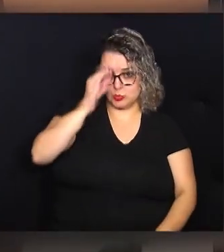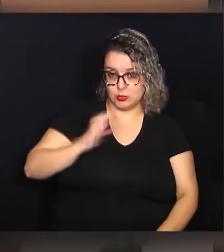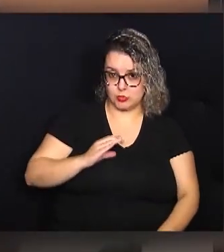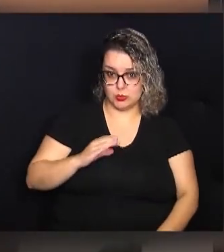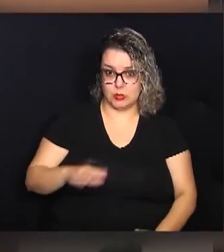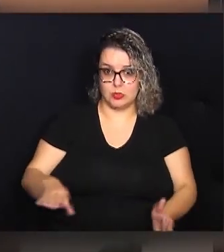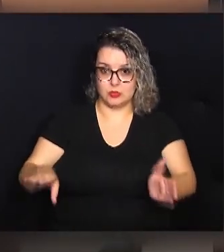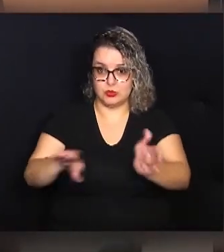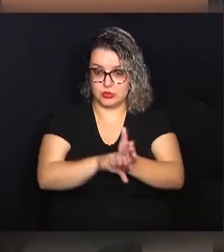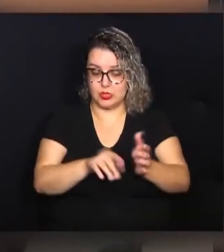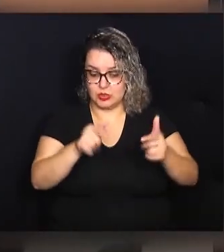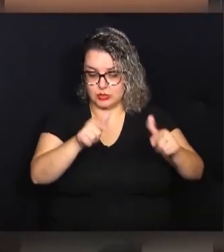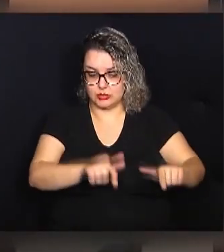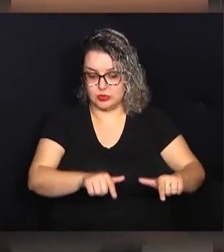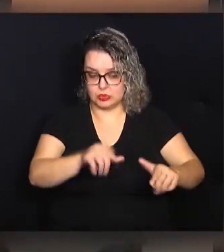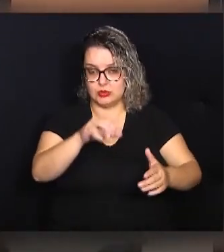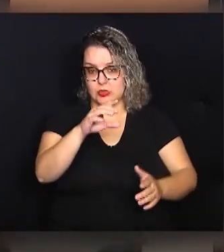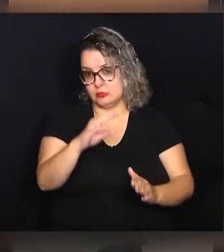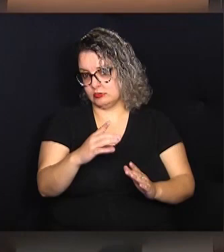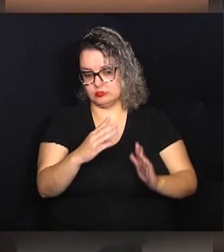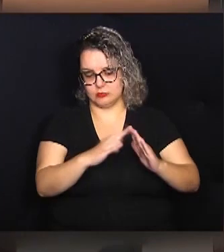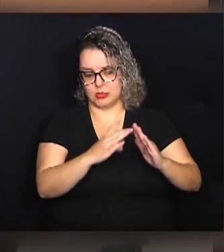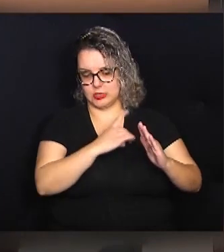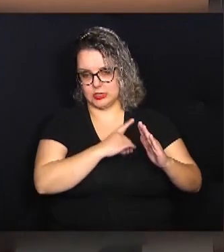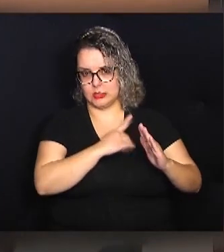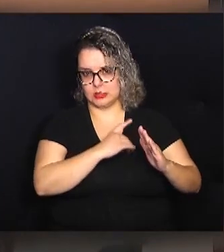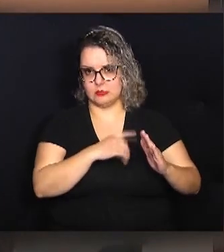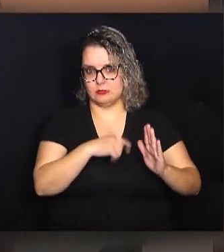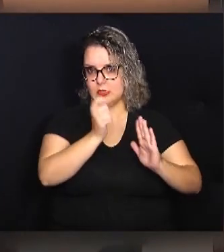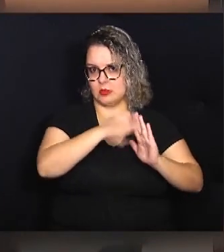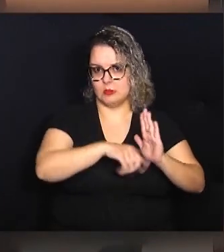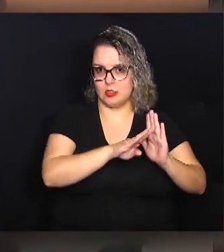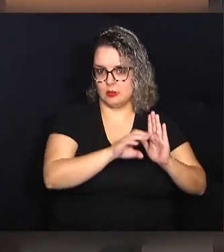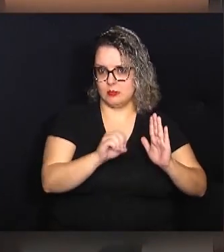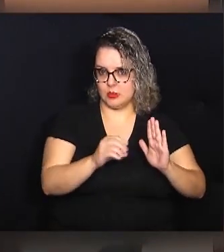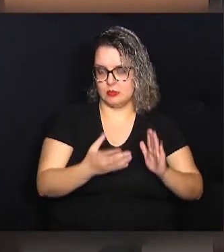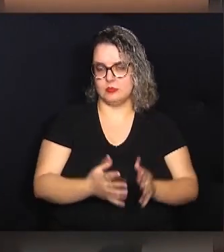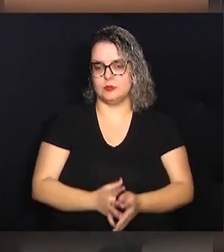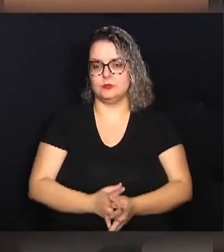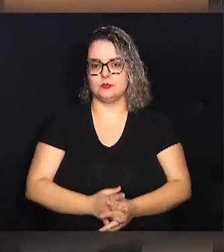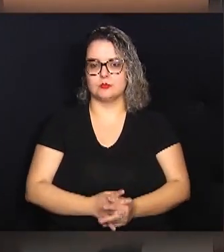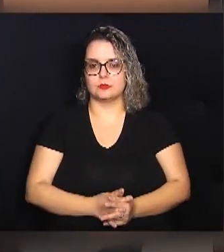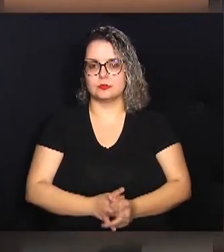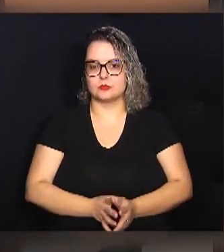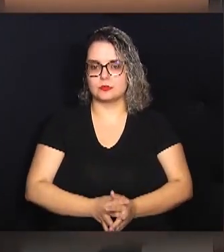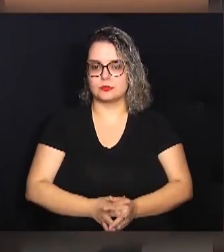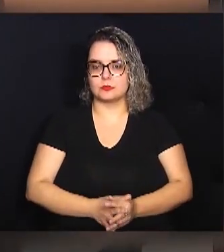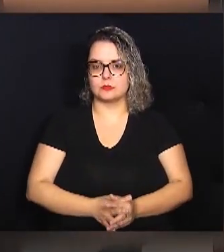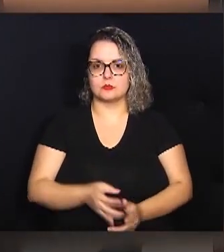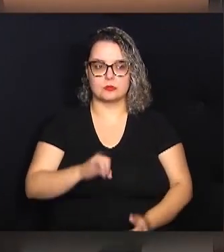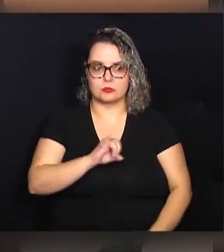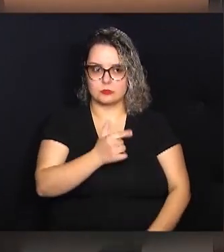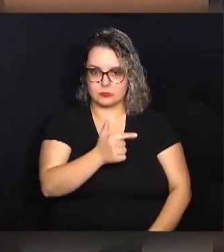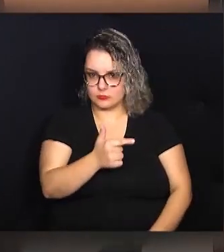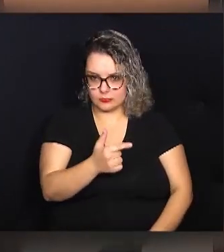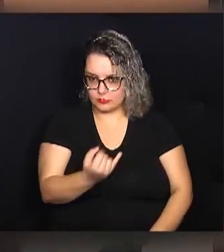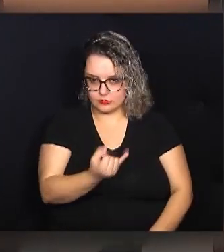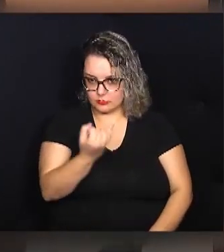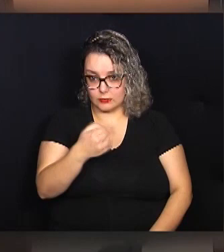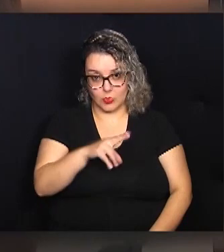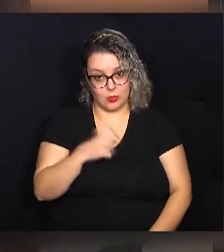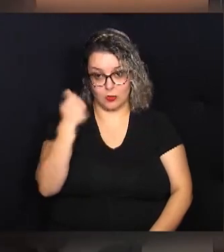numa unidade policial e registrar o boletim de ocorrência, se não for um caso de relevância ou de extrema